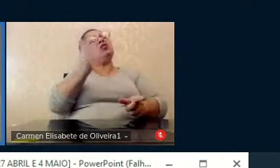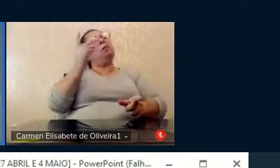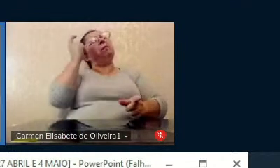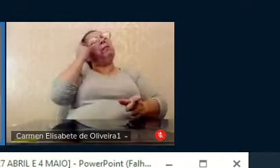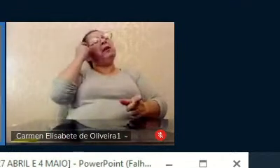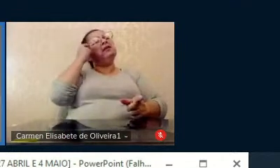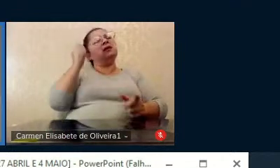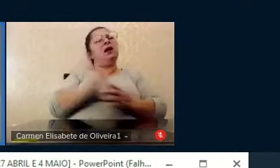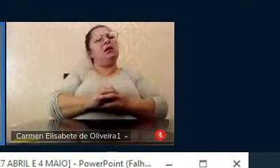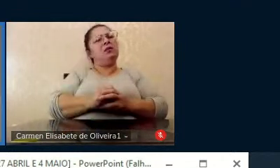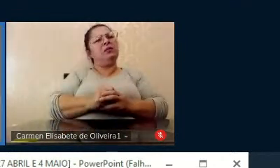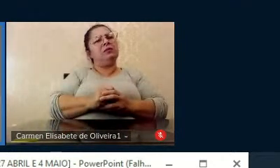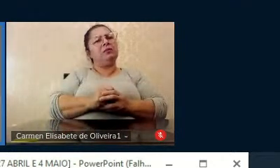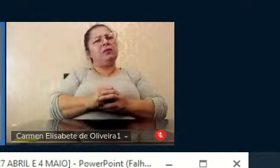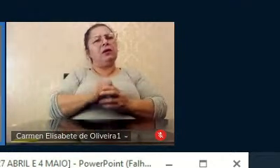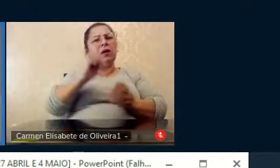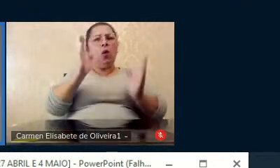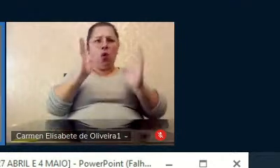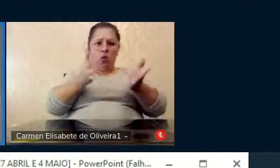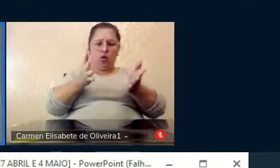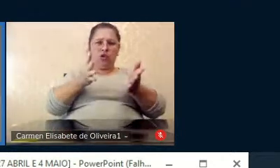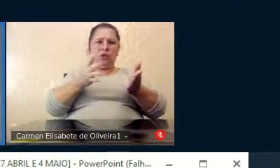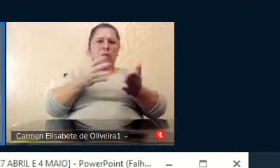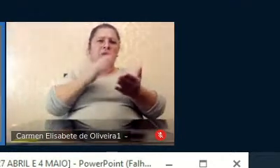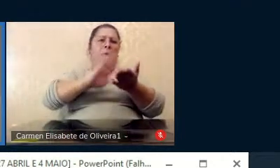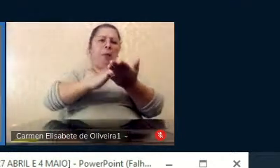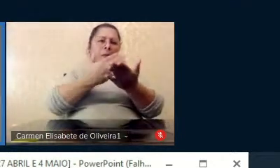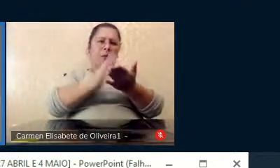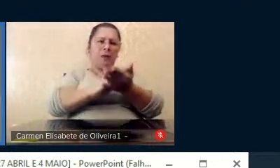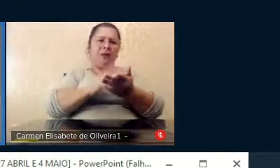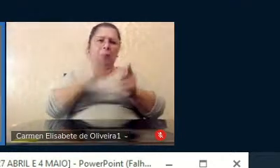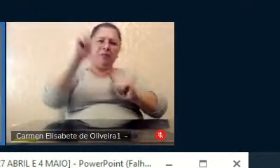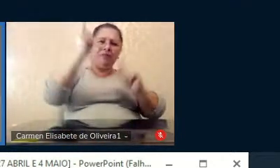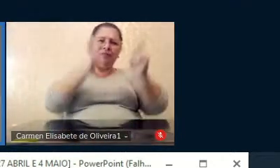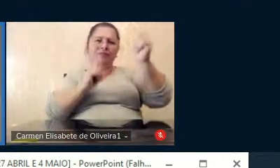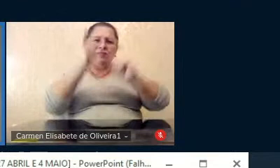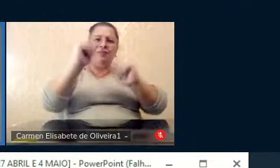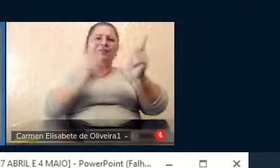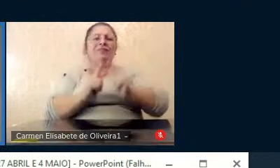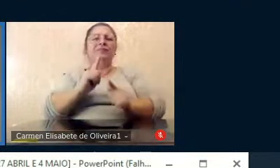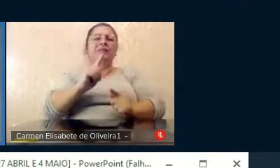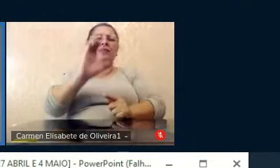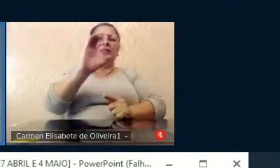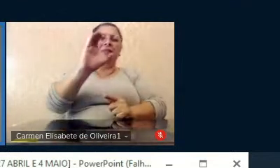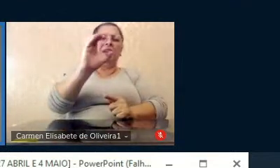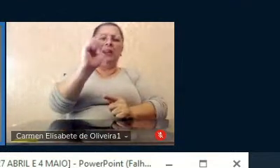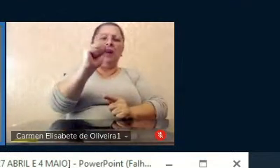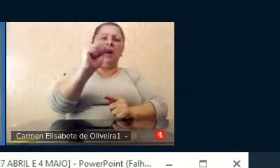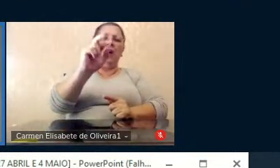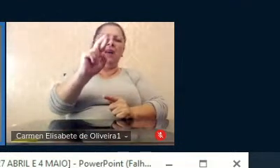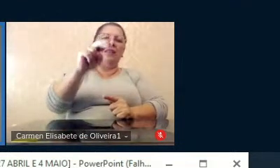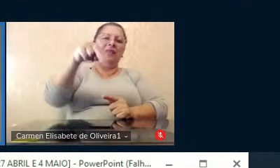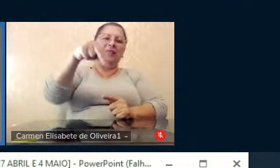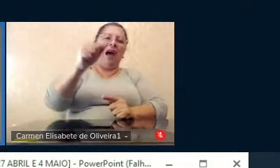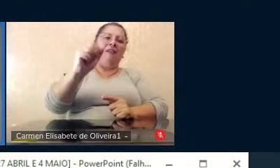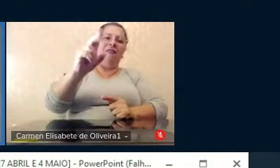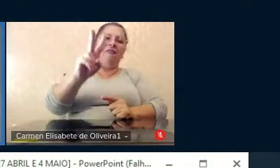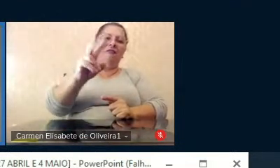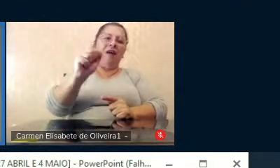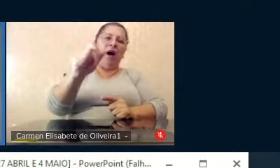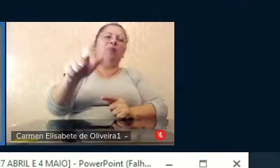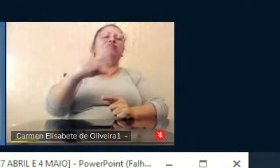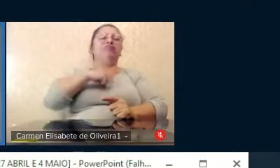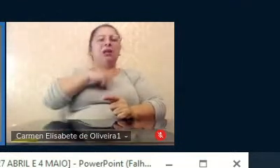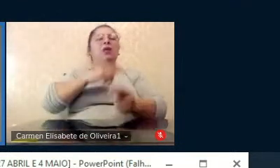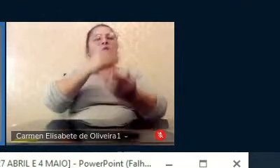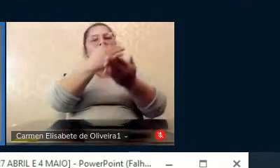que o enredo de uma escola de samba, ele traz uma letra, ele traz um tema, né? Ele traz uma forma de